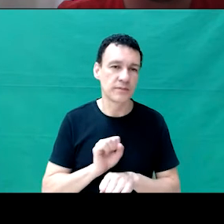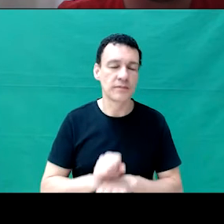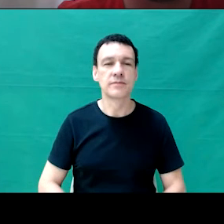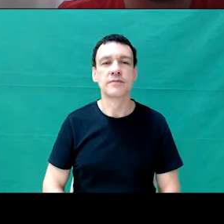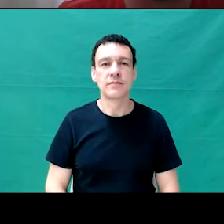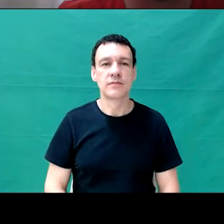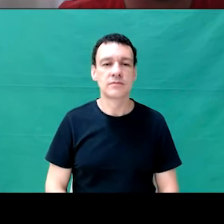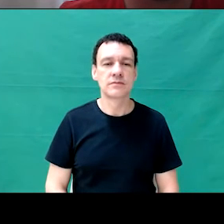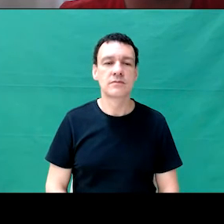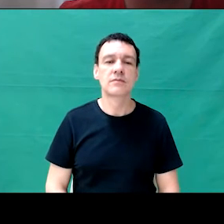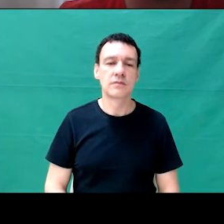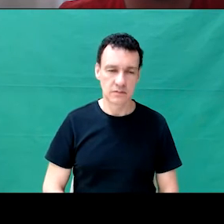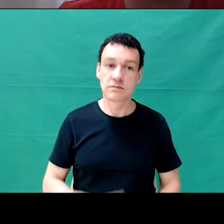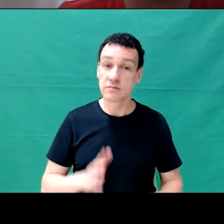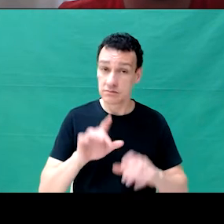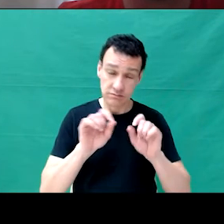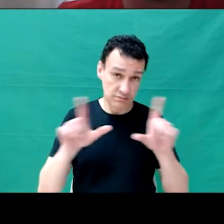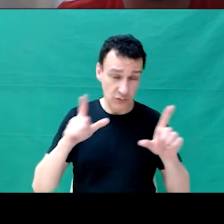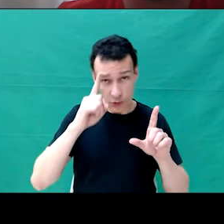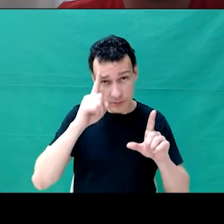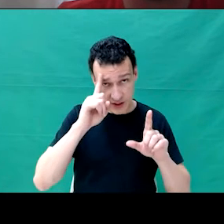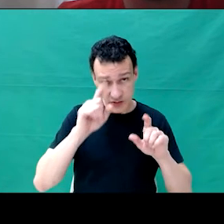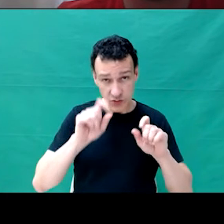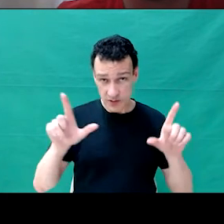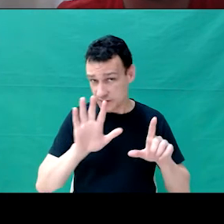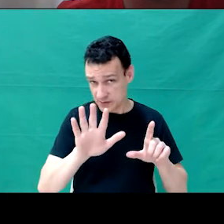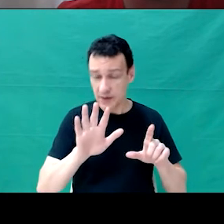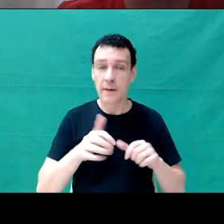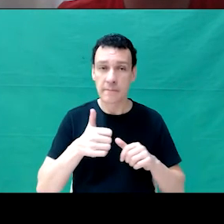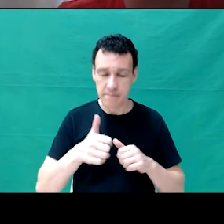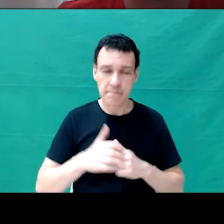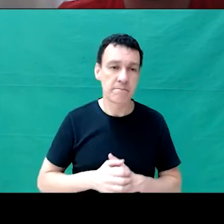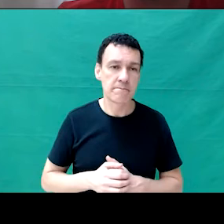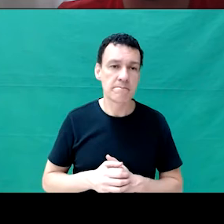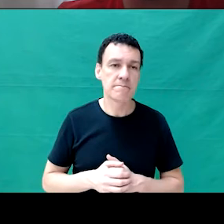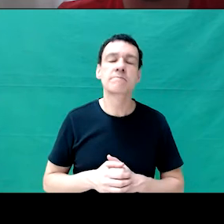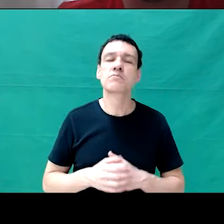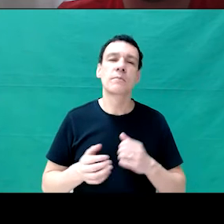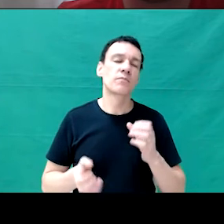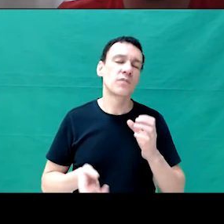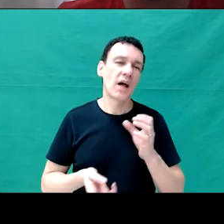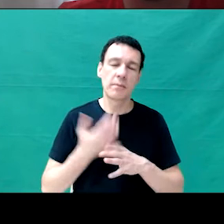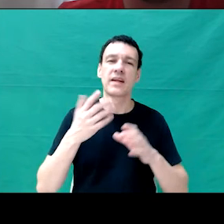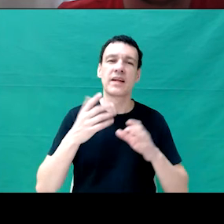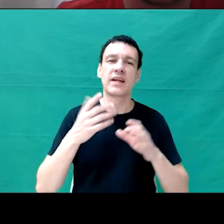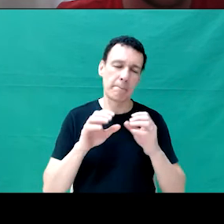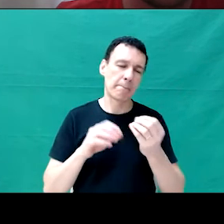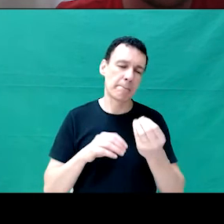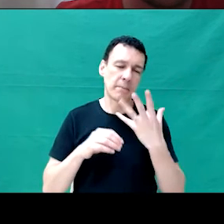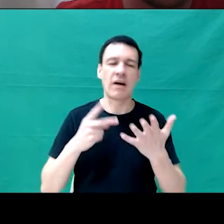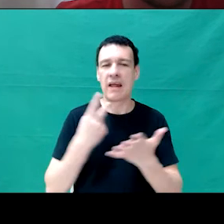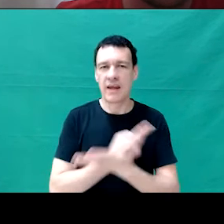Ele abriu um prompt de comando, né, pessoal? Ele vai dar uma mensagem aqui de erro, mas de